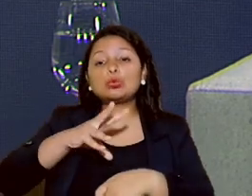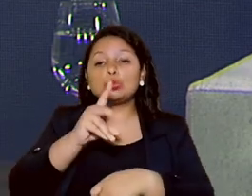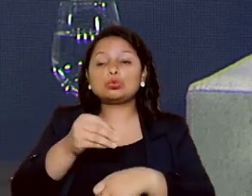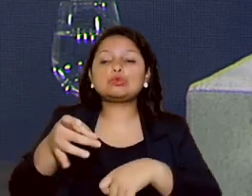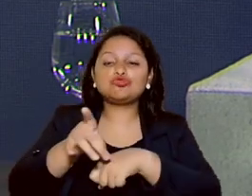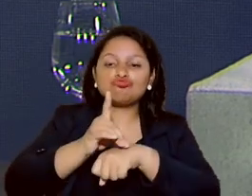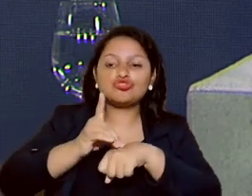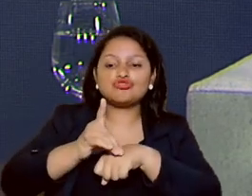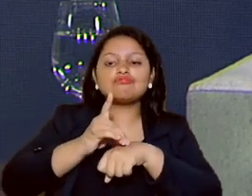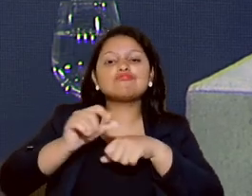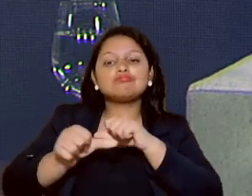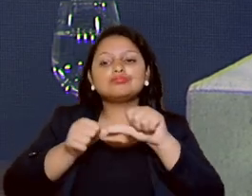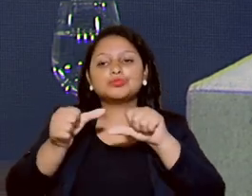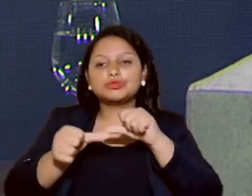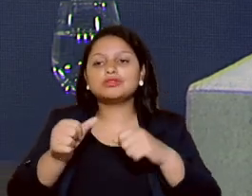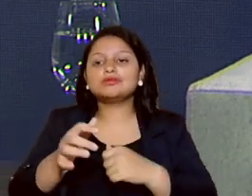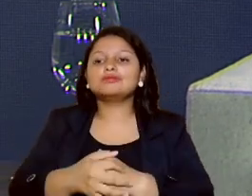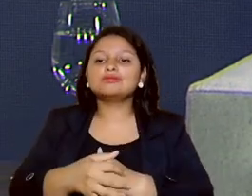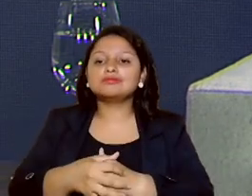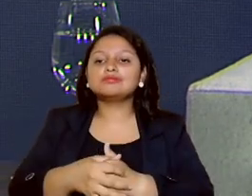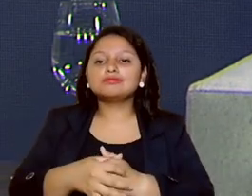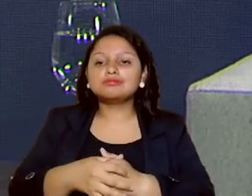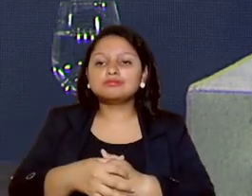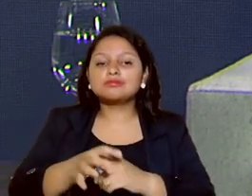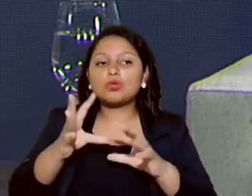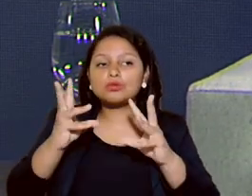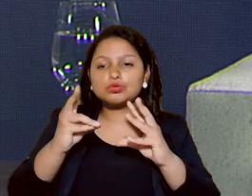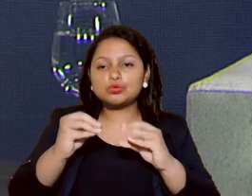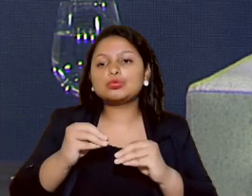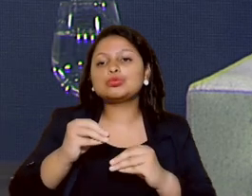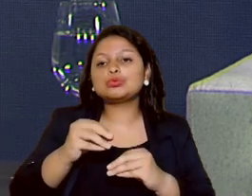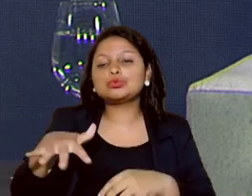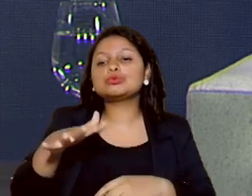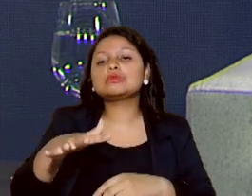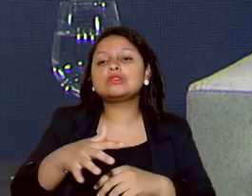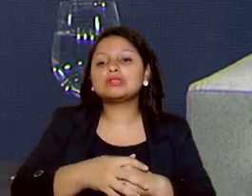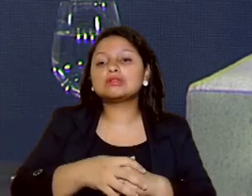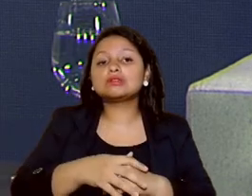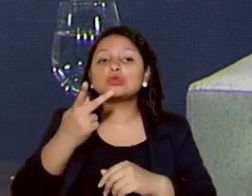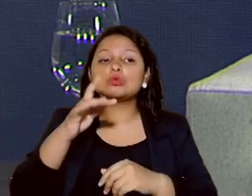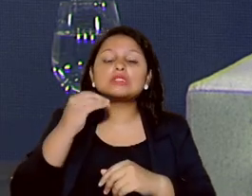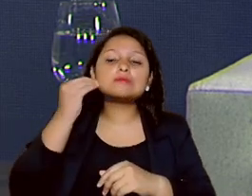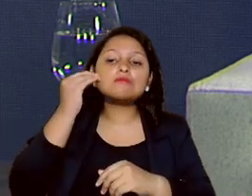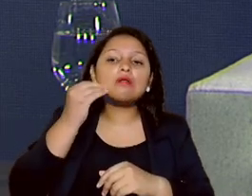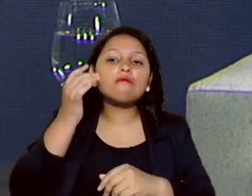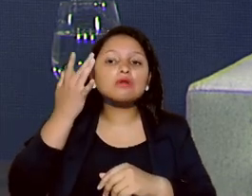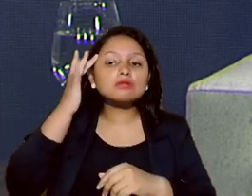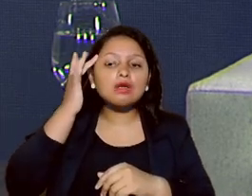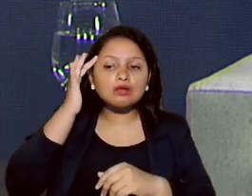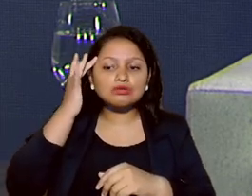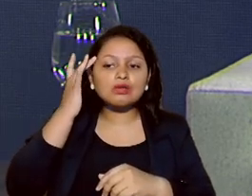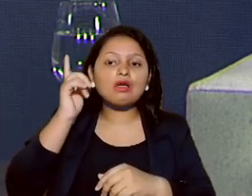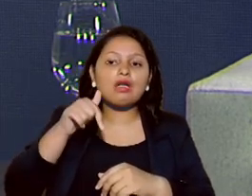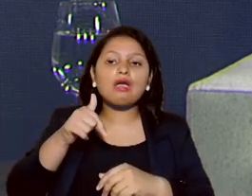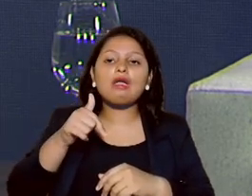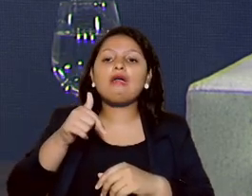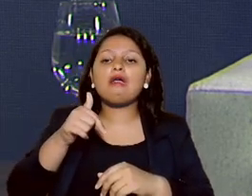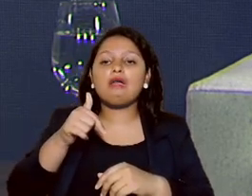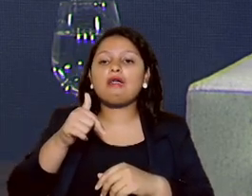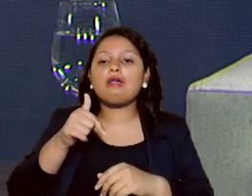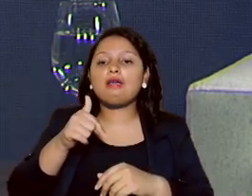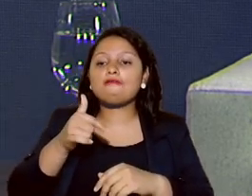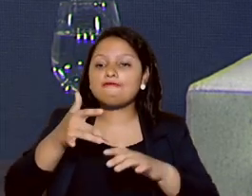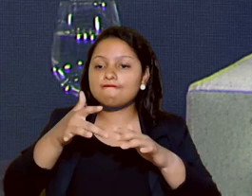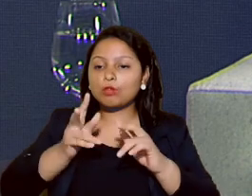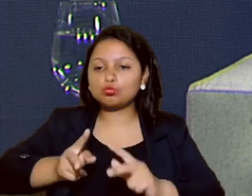ali como top Park para quase todas elas na sua experiência você vê que esse movimento é um movimento que veio para ficar